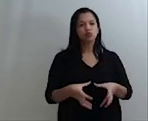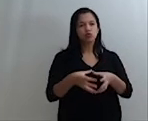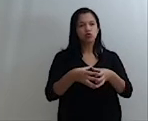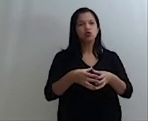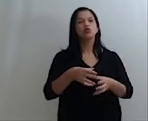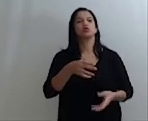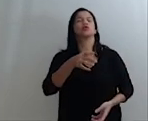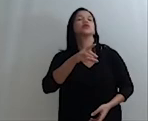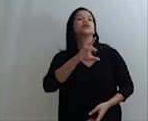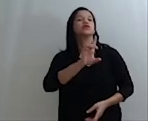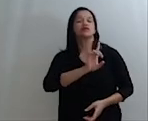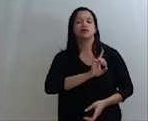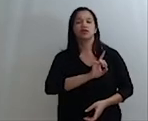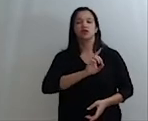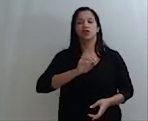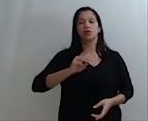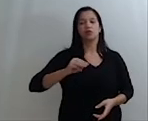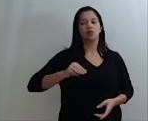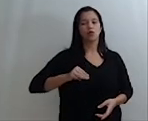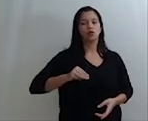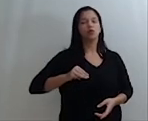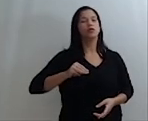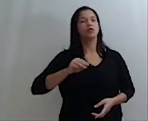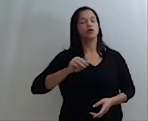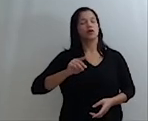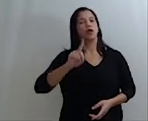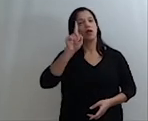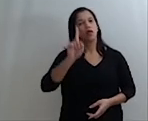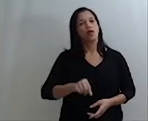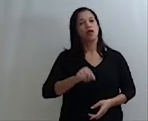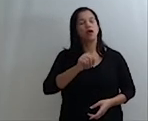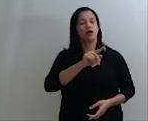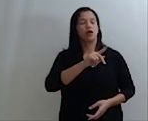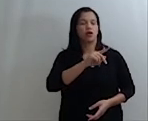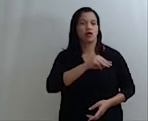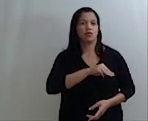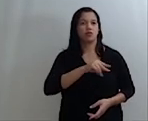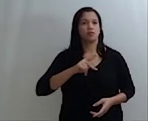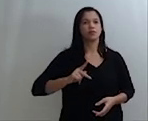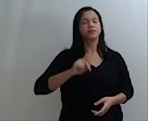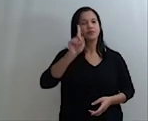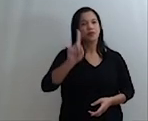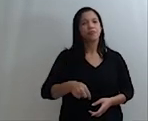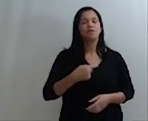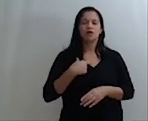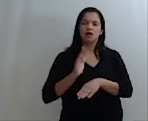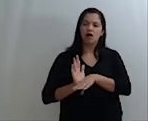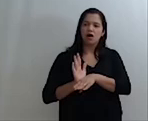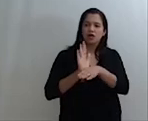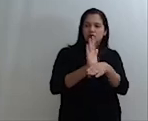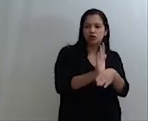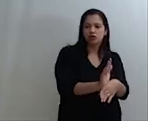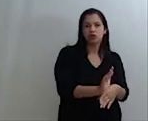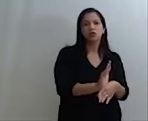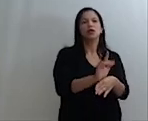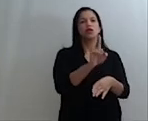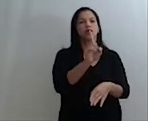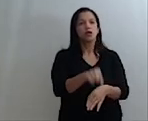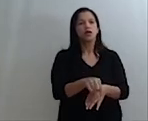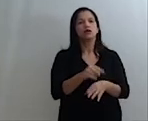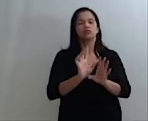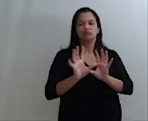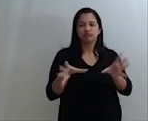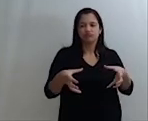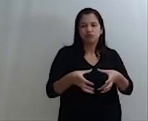realizado quero dizer que vou tentar contribuir eh para os trabalhos eh deste dessa eh igreja turma